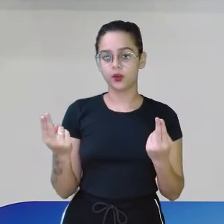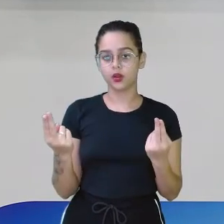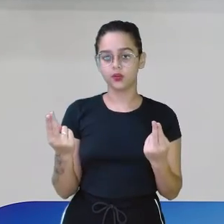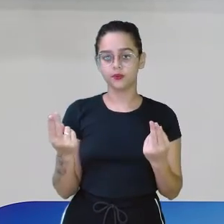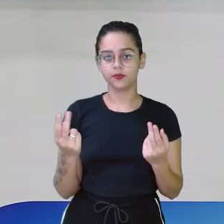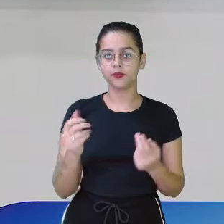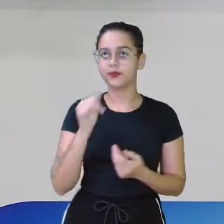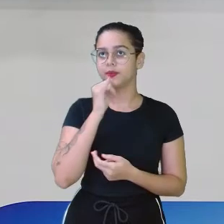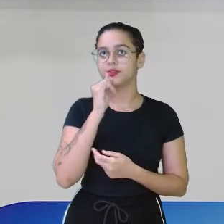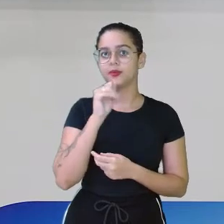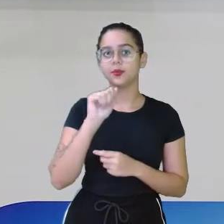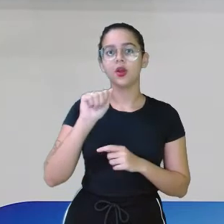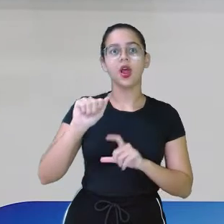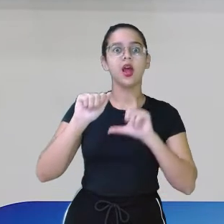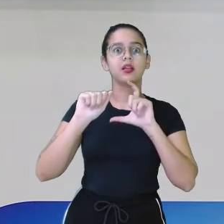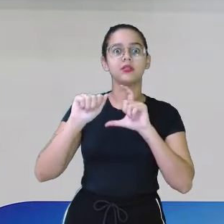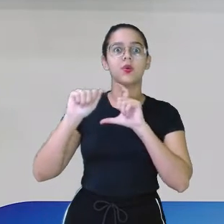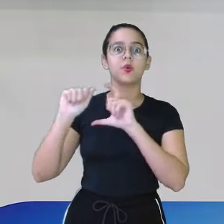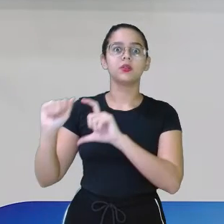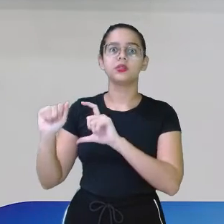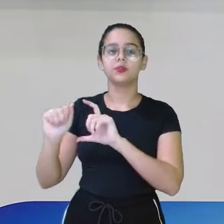exemplo, azão-azão, tá?